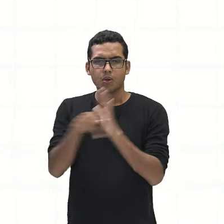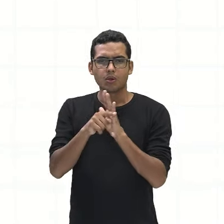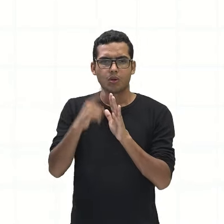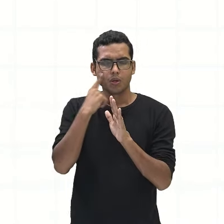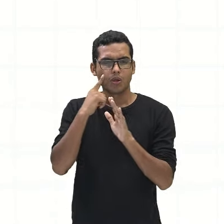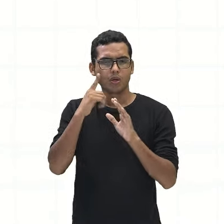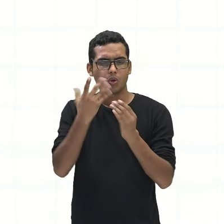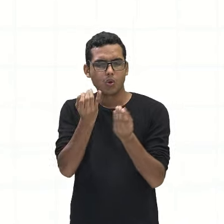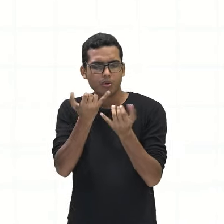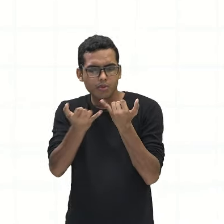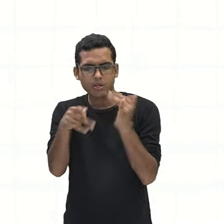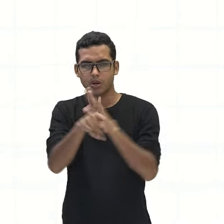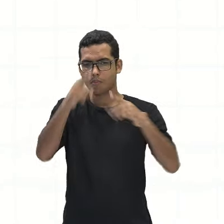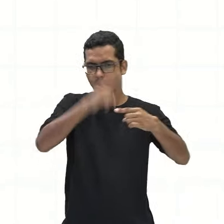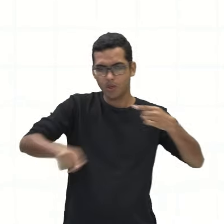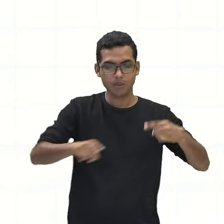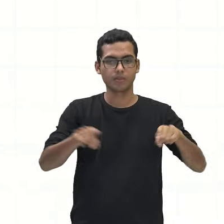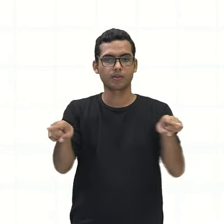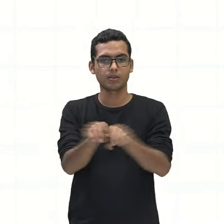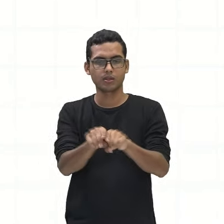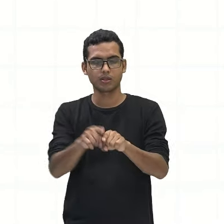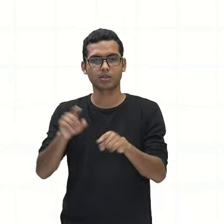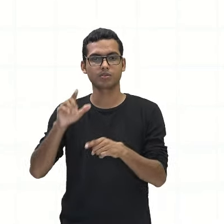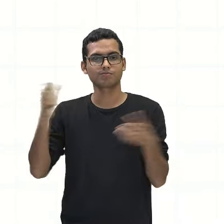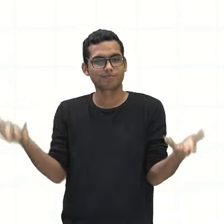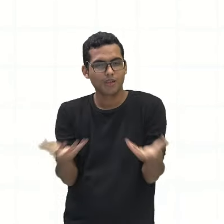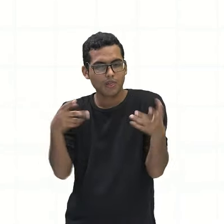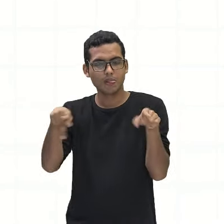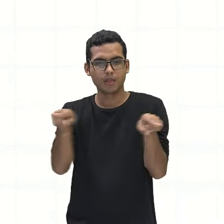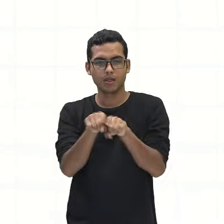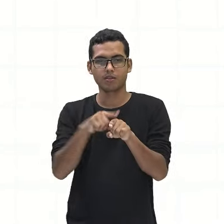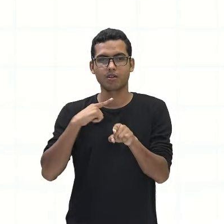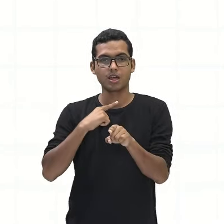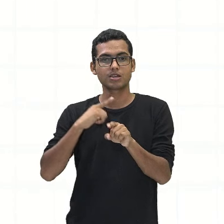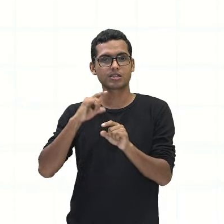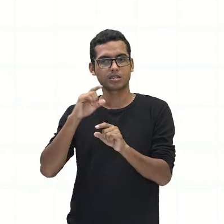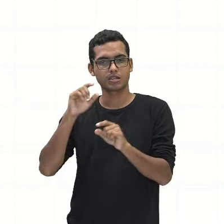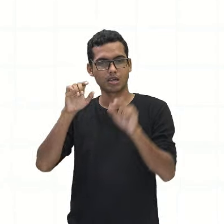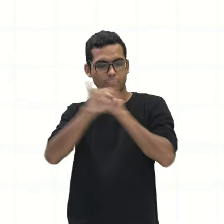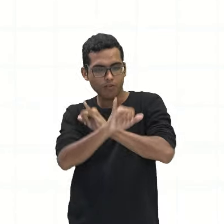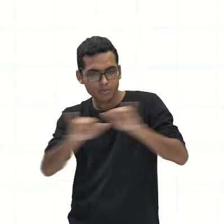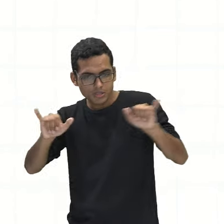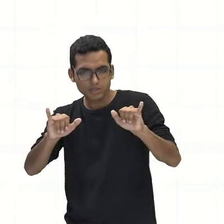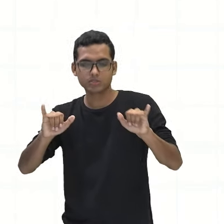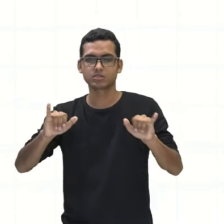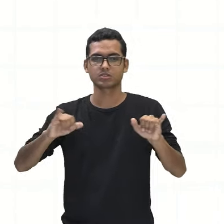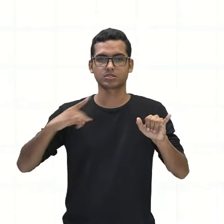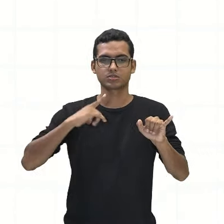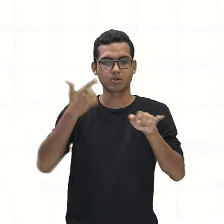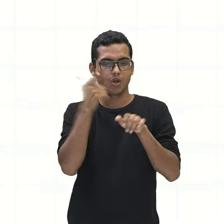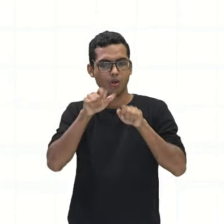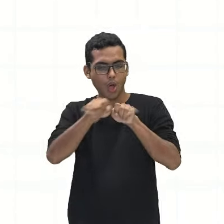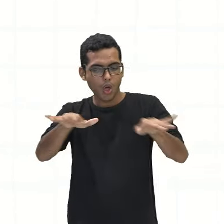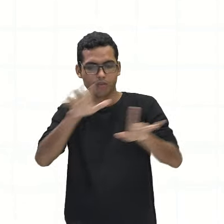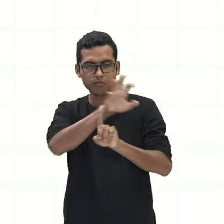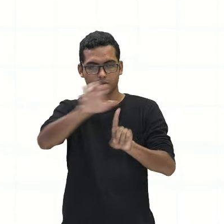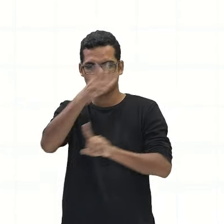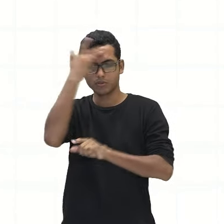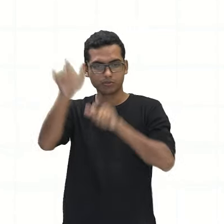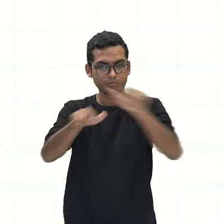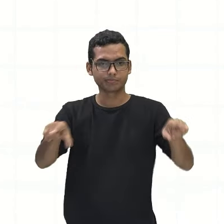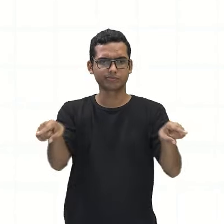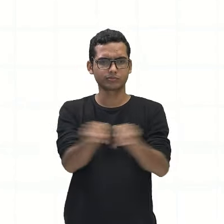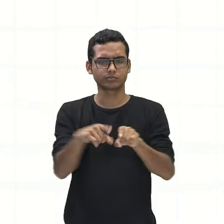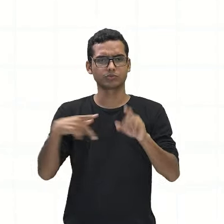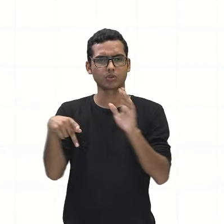também, associando ali para o impacto da mensagem ser maior, né? Então vai trazer um guerreiro de selva, ali um